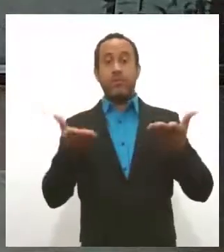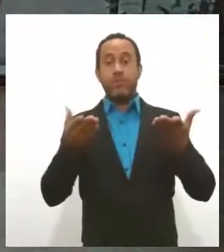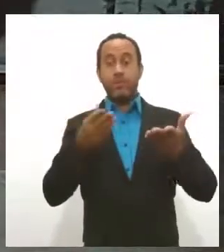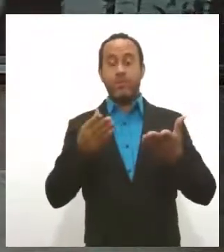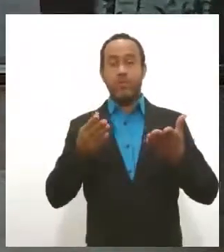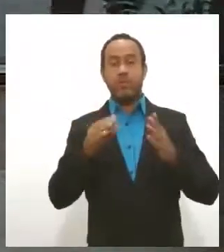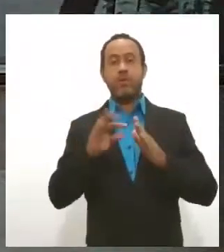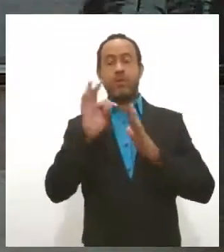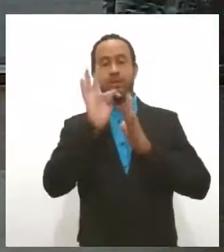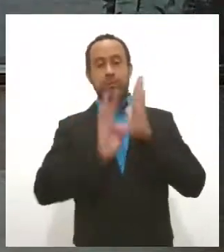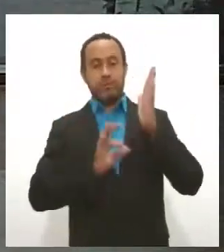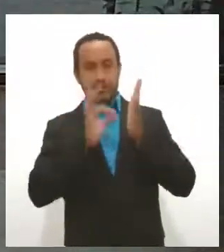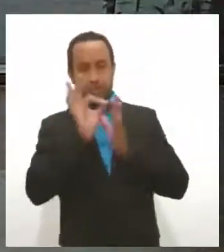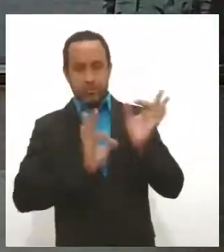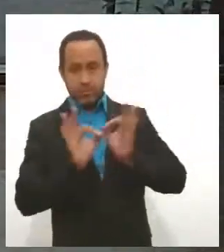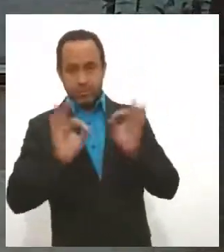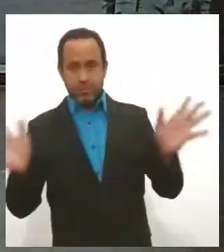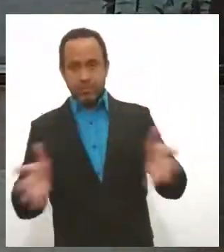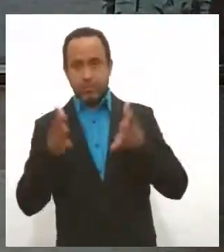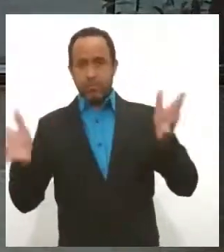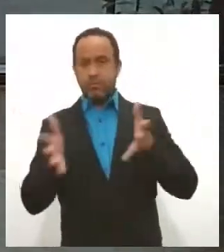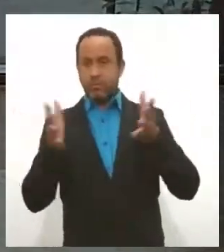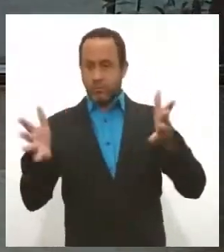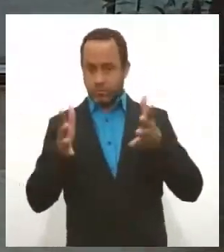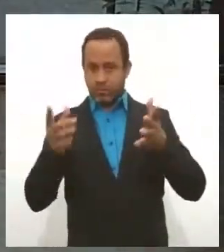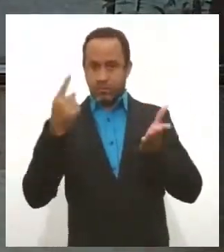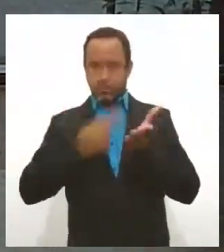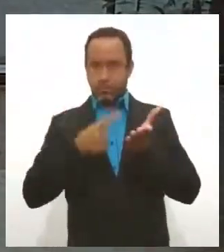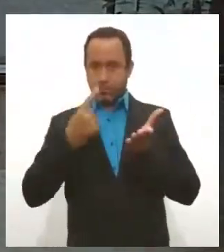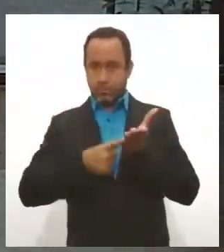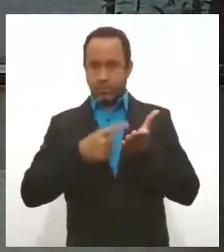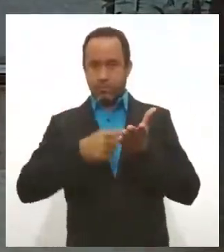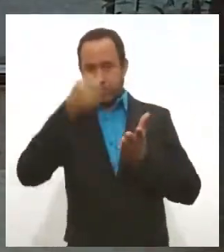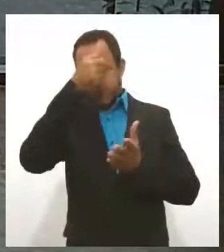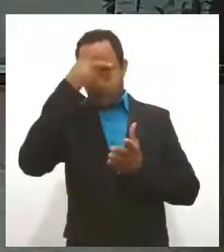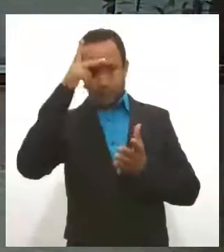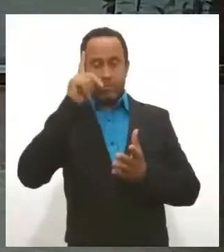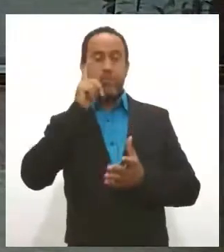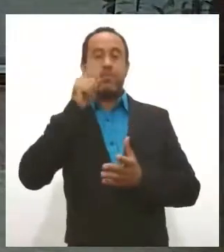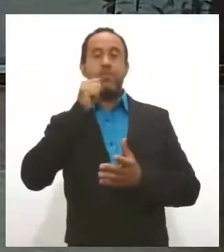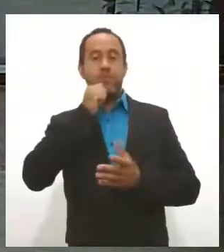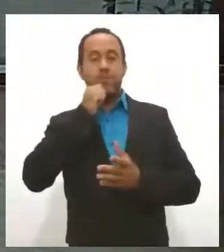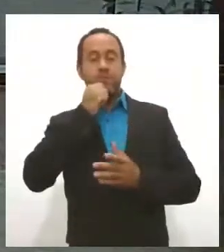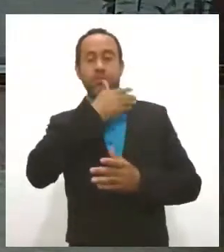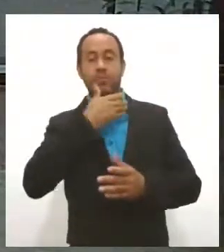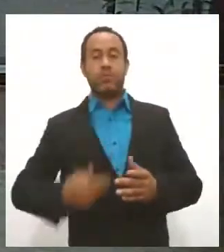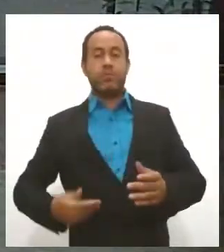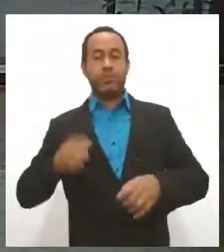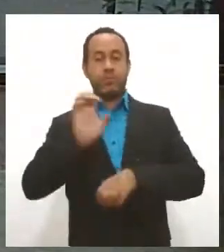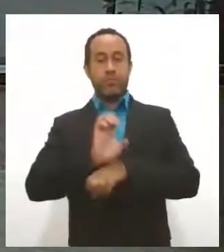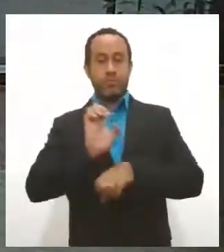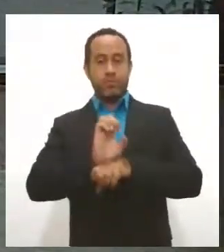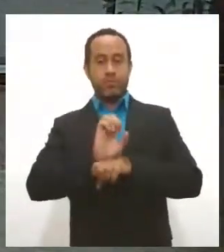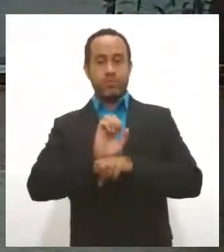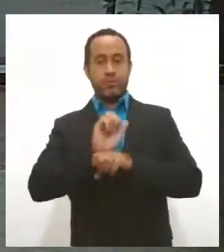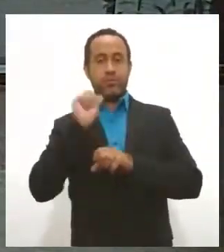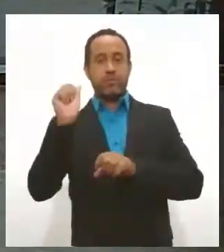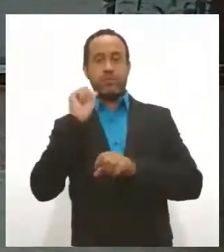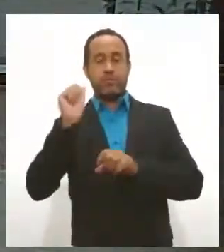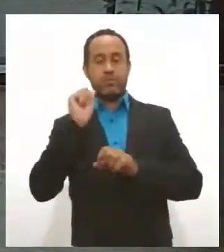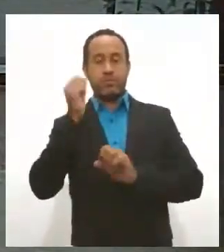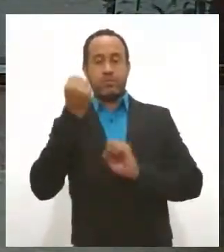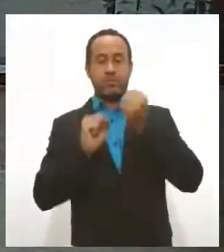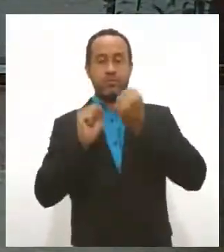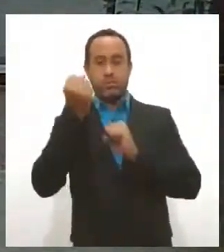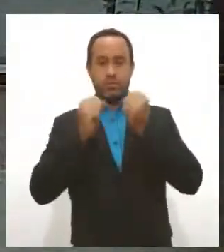Olha, um termo de cooperação para estimular o turismo foi assinado entre a Prefeitura de Aracaju, o Governo do Estado, a Associação Brasileira da Indústria